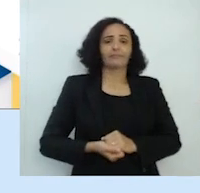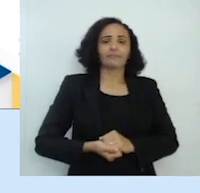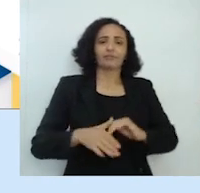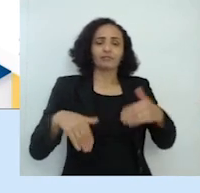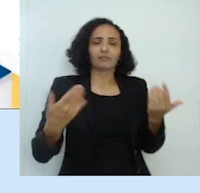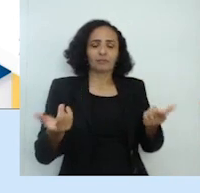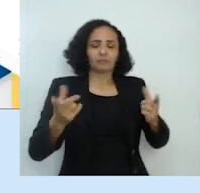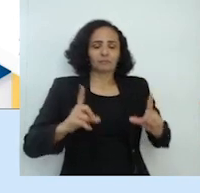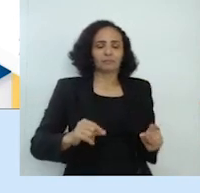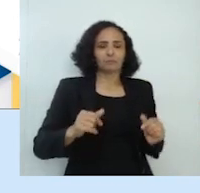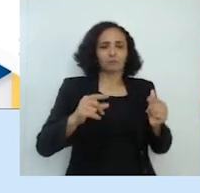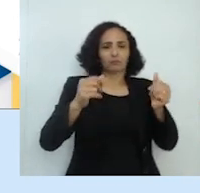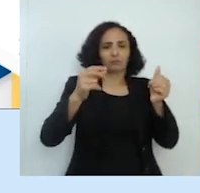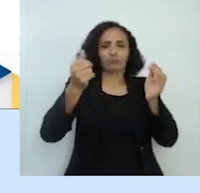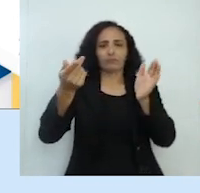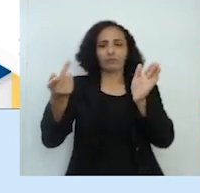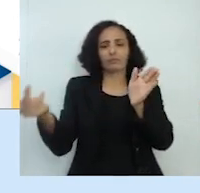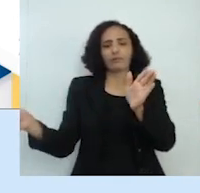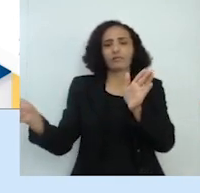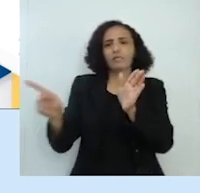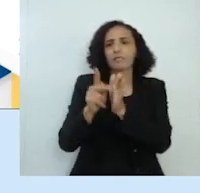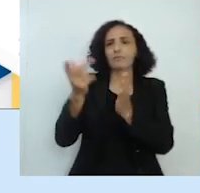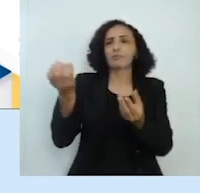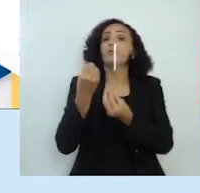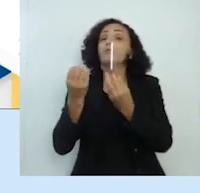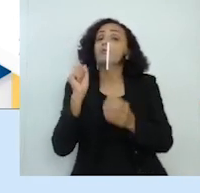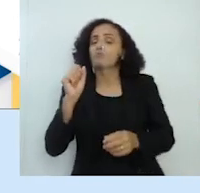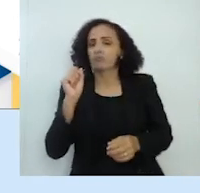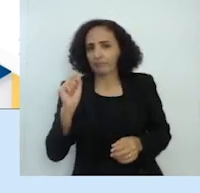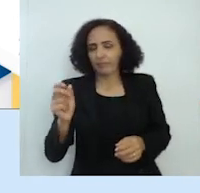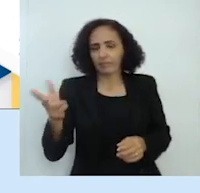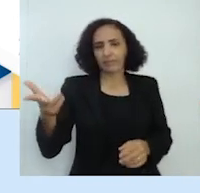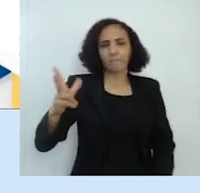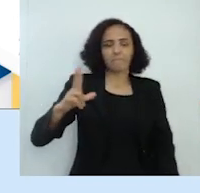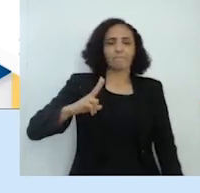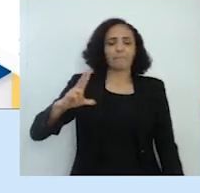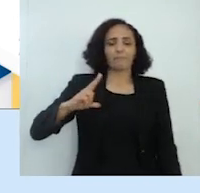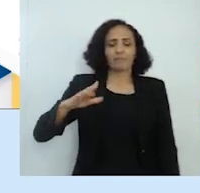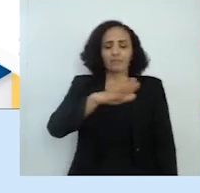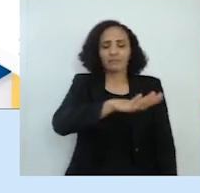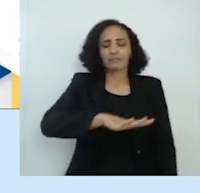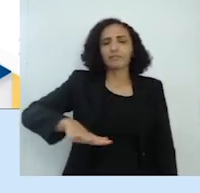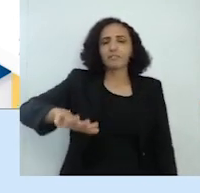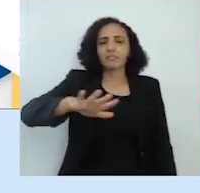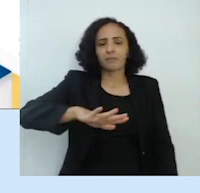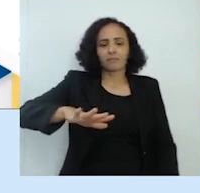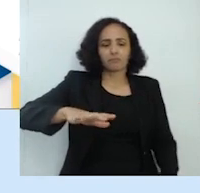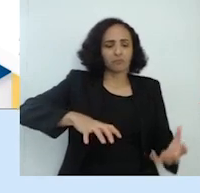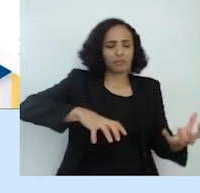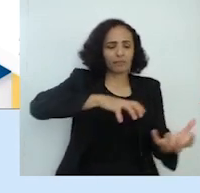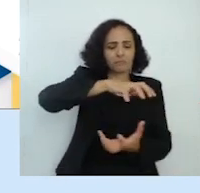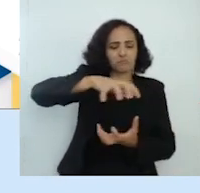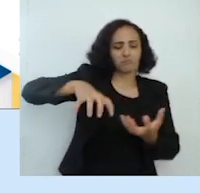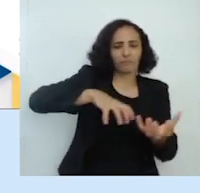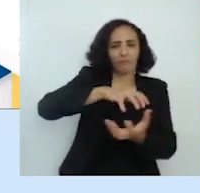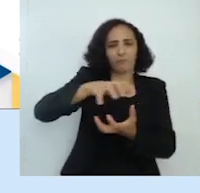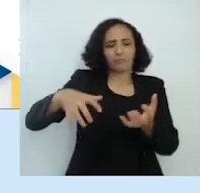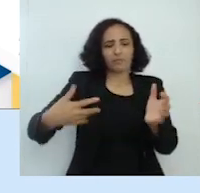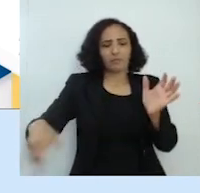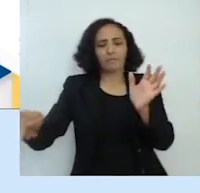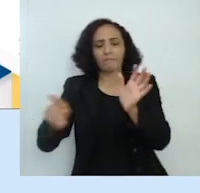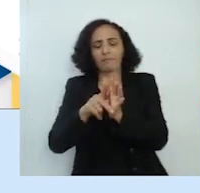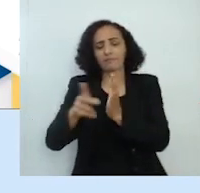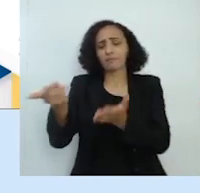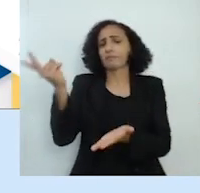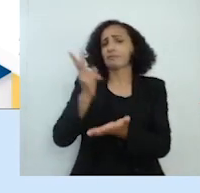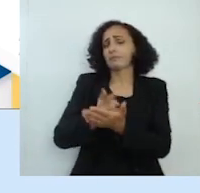é a propriedade privada. Isso significa que o terreno, máquinas, transportes, imóveis pertencerão sempre